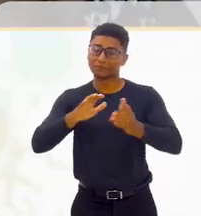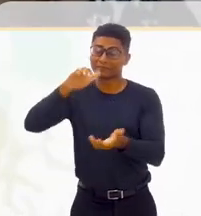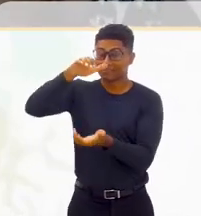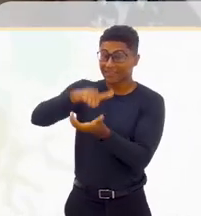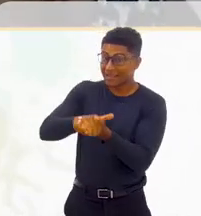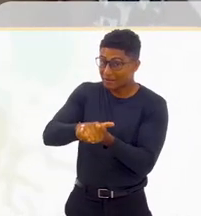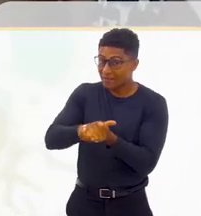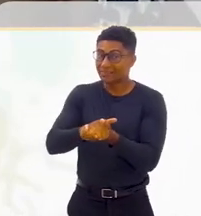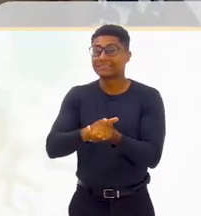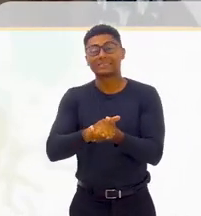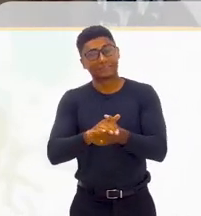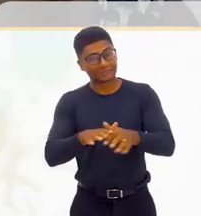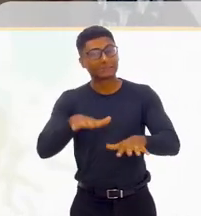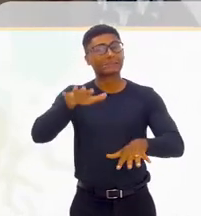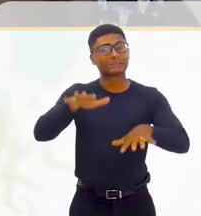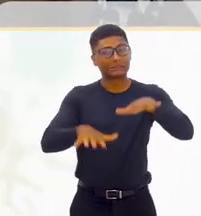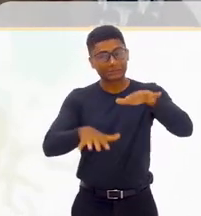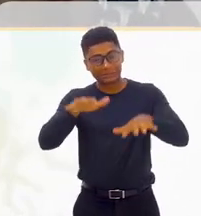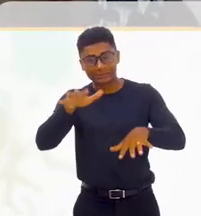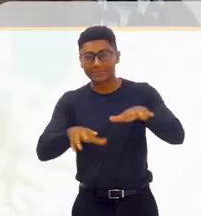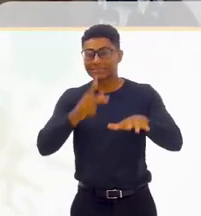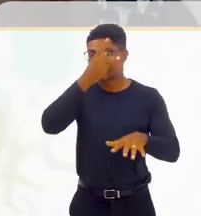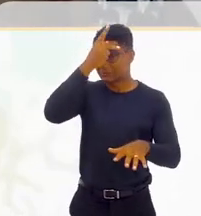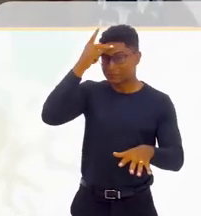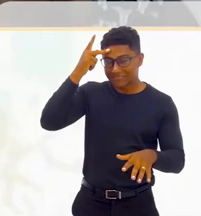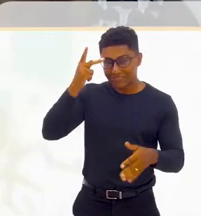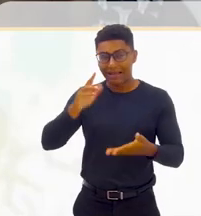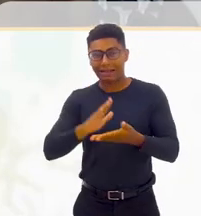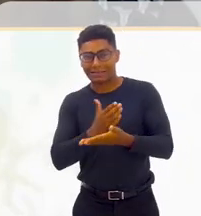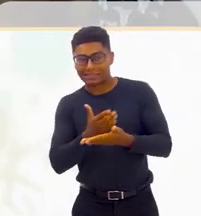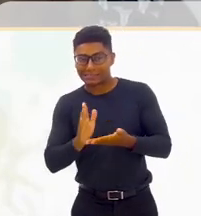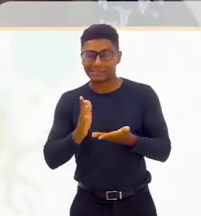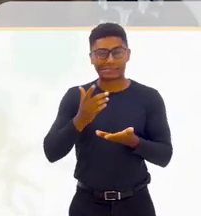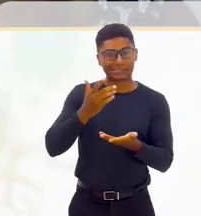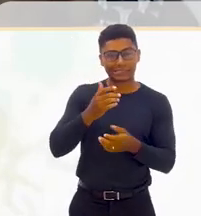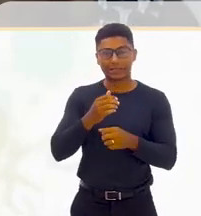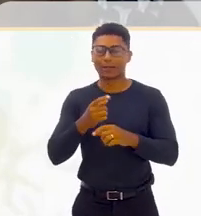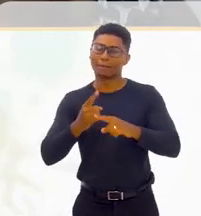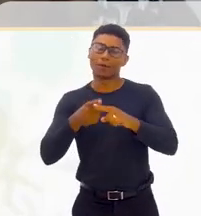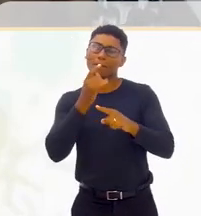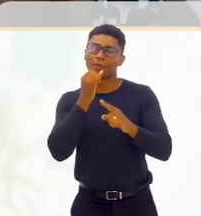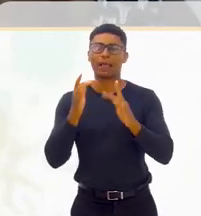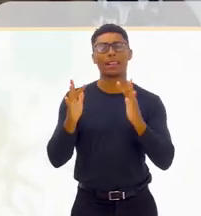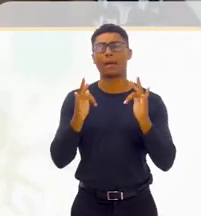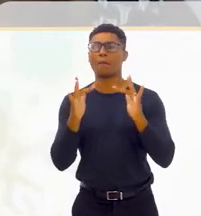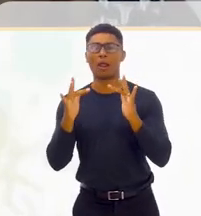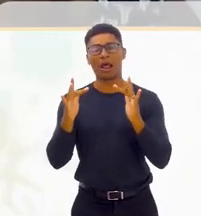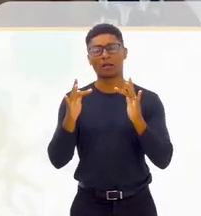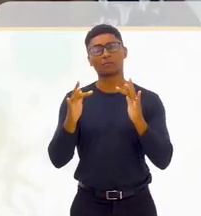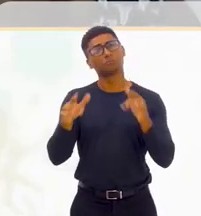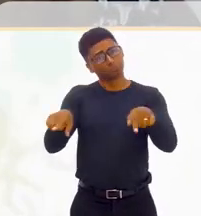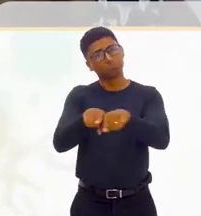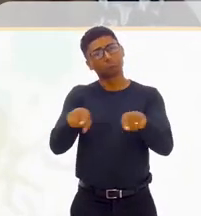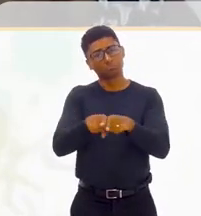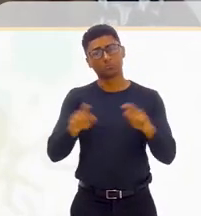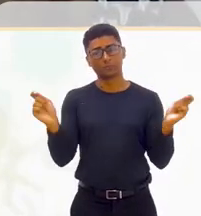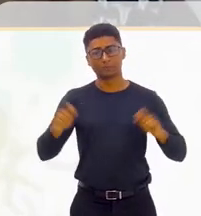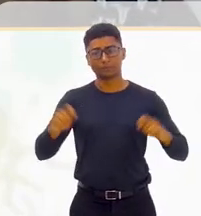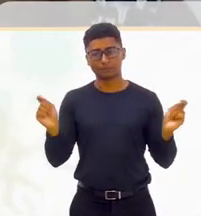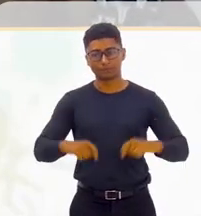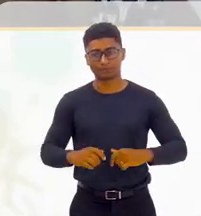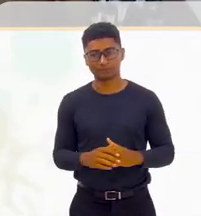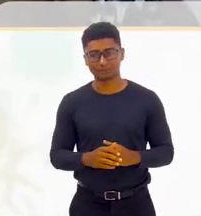o casamento depende, depende com quem, depende quanto tempo, né? Porque com namorado você pode fazer isso